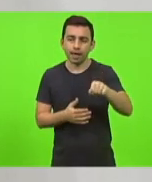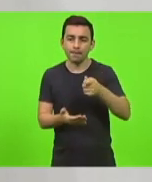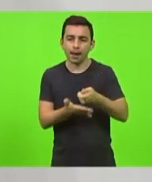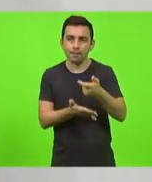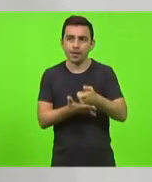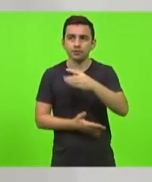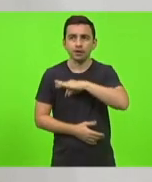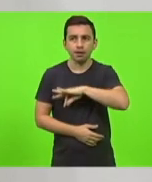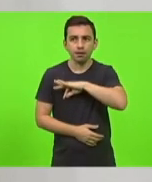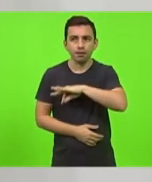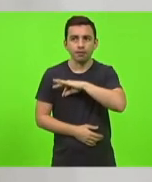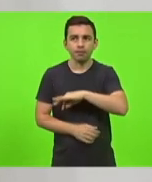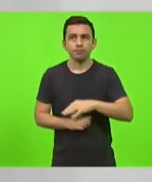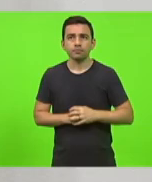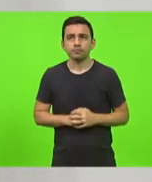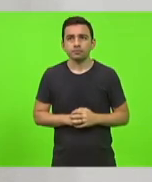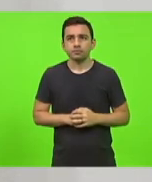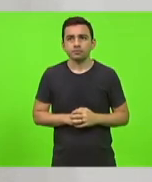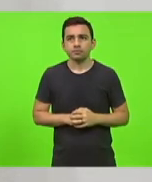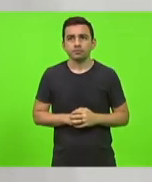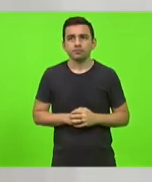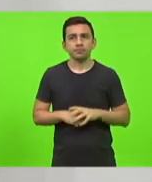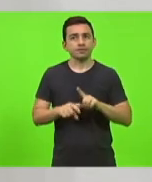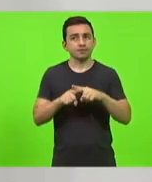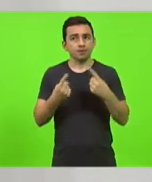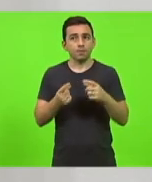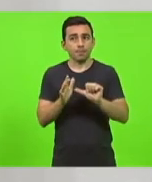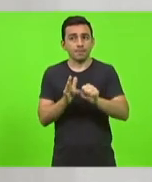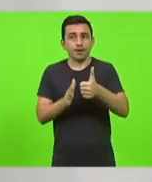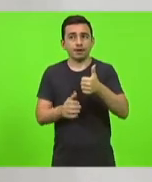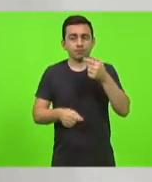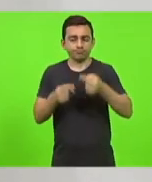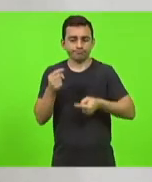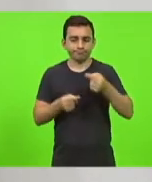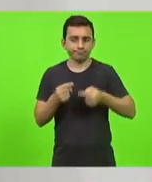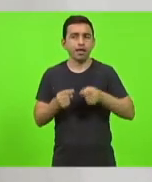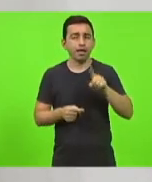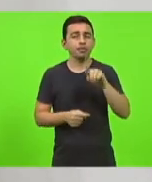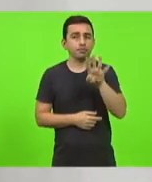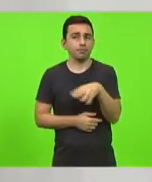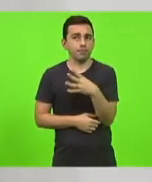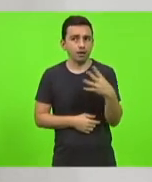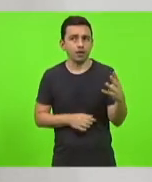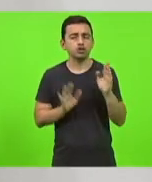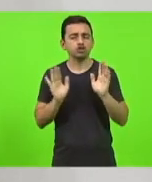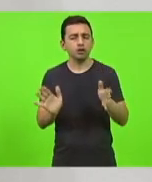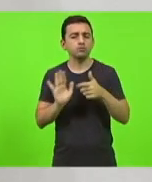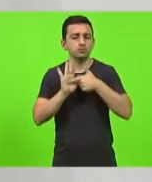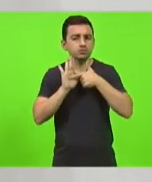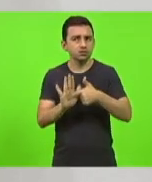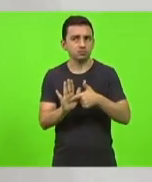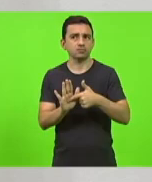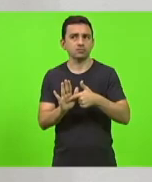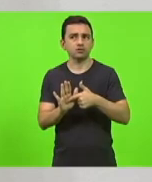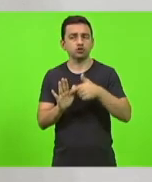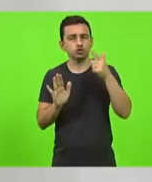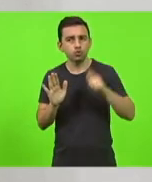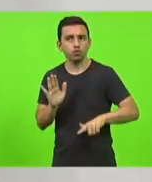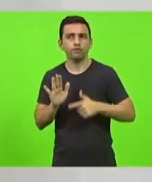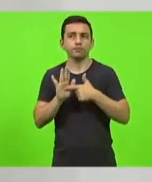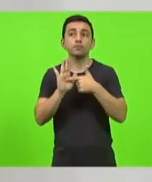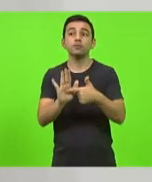pagamento. Então, o primeiro debate é a tabela. Aquela tabela que eu já mostrei, posso mostrar de novo aqui, para que